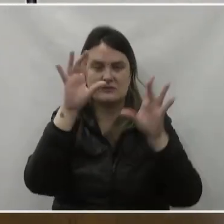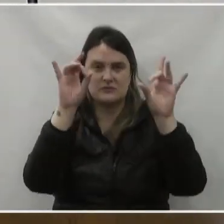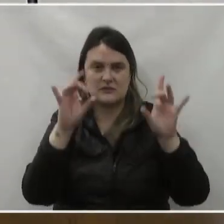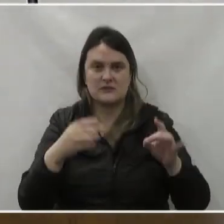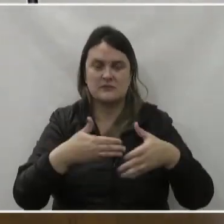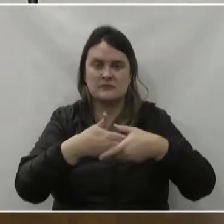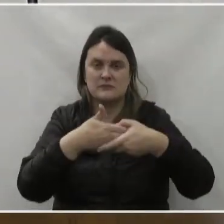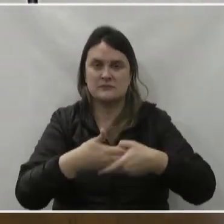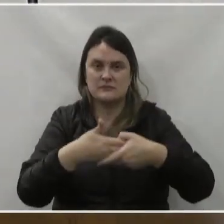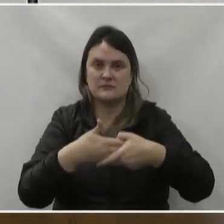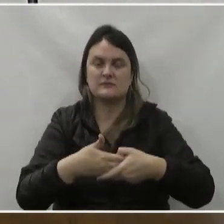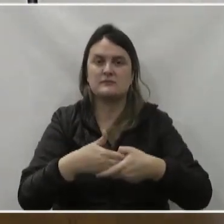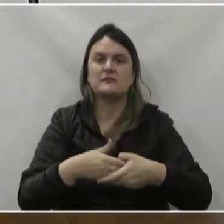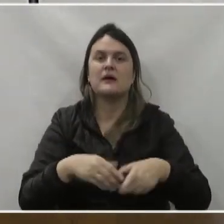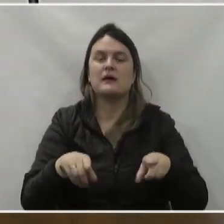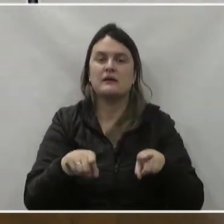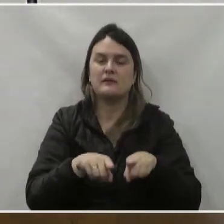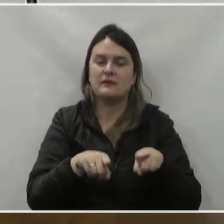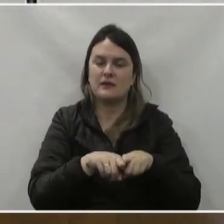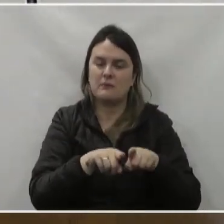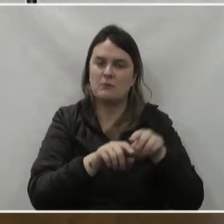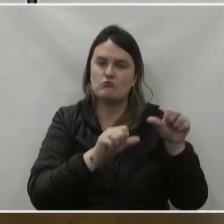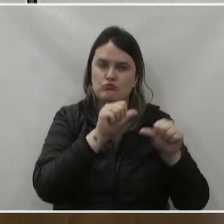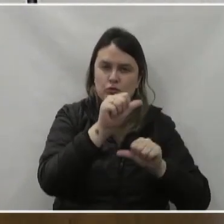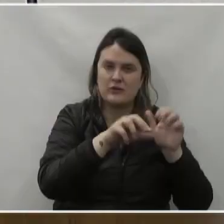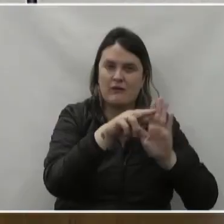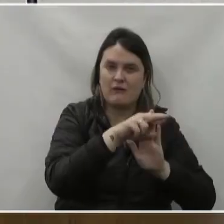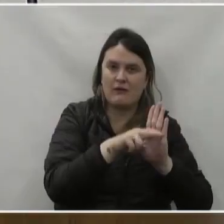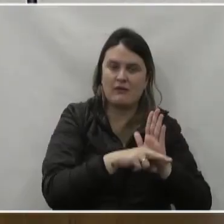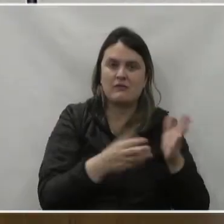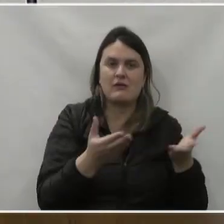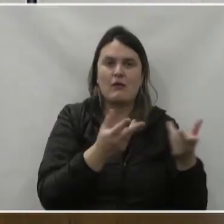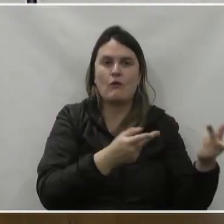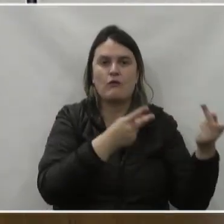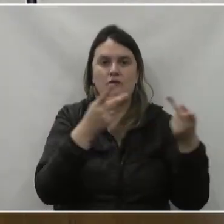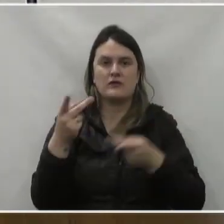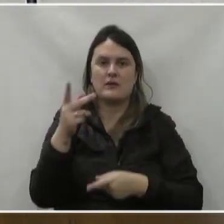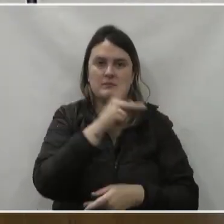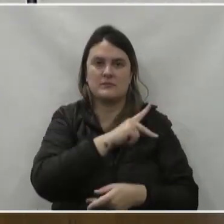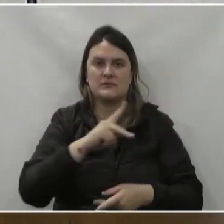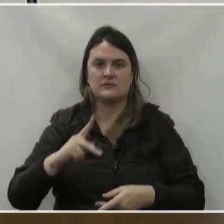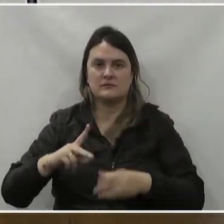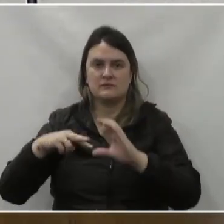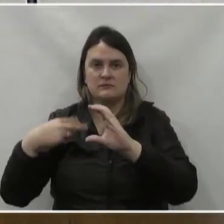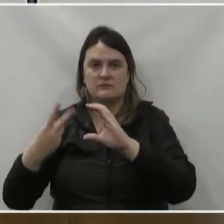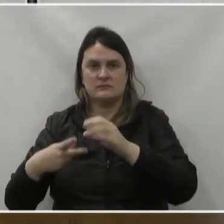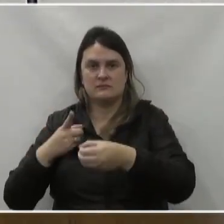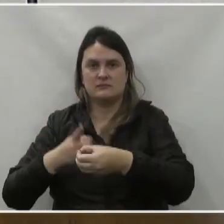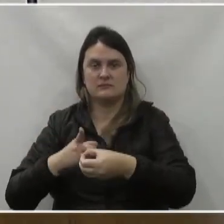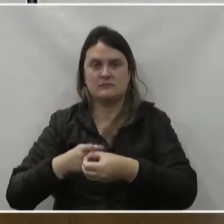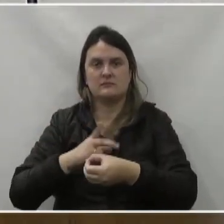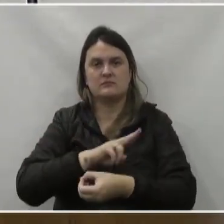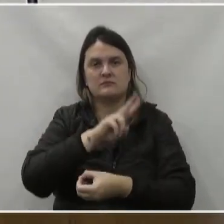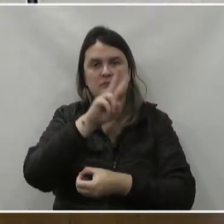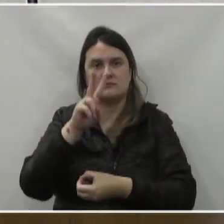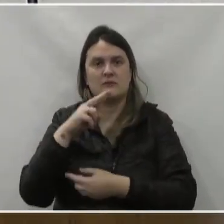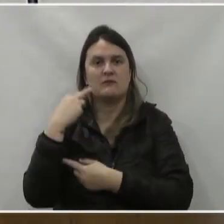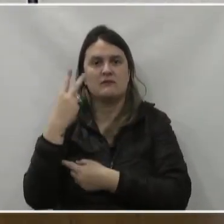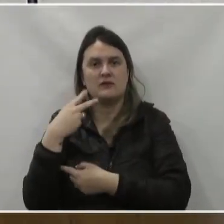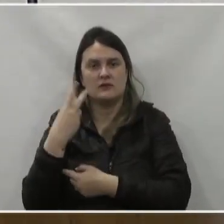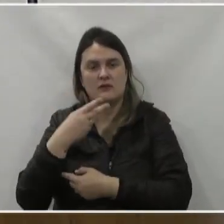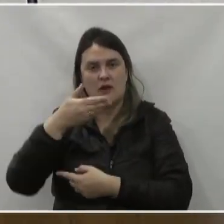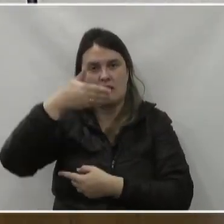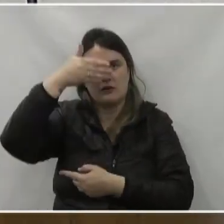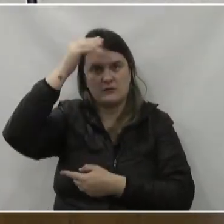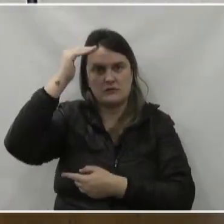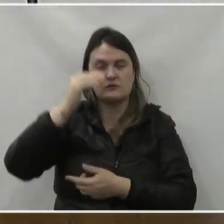parabéns. E quebrando o protocolo um pouquinho, eu gostaria de convidar o presidente da Câmara de União da Vitória, vereador